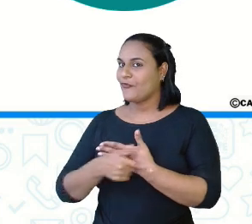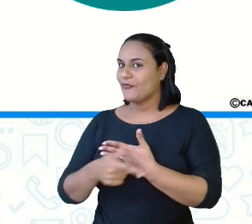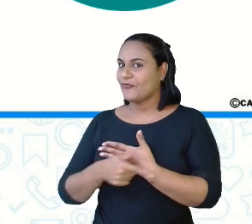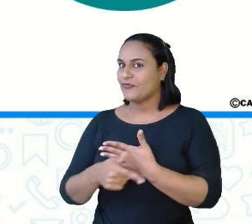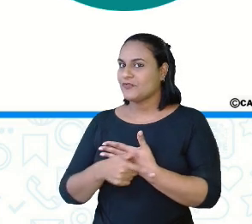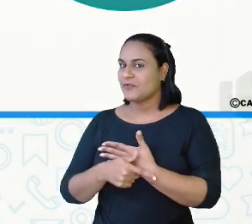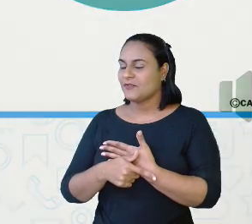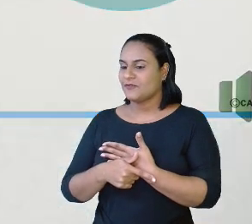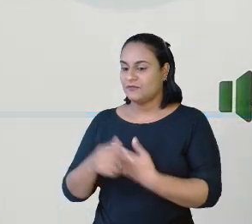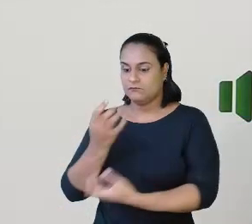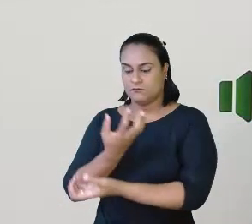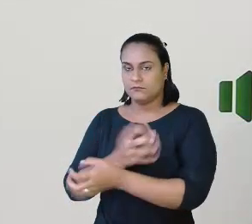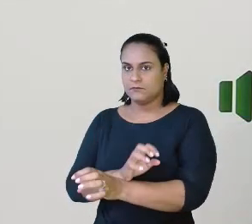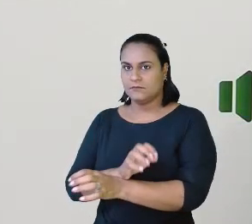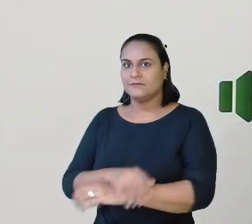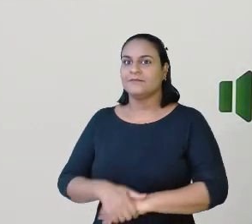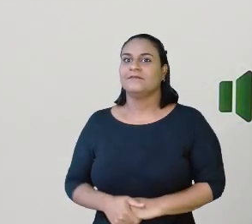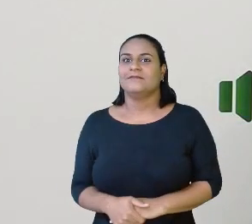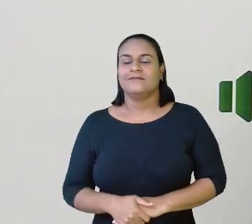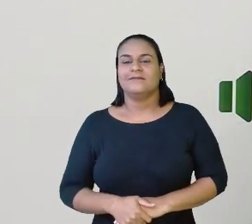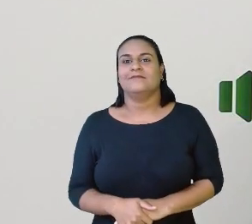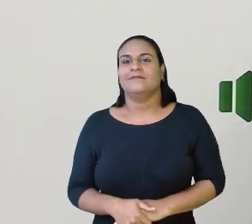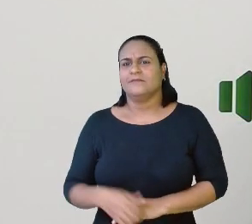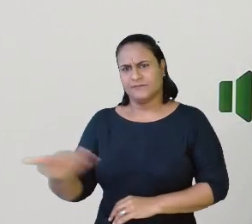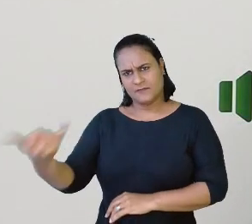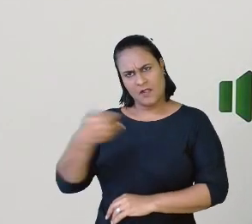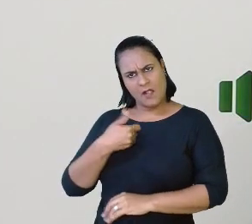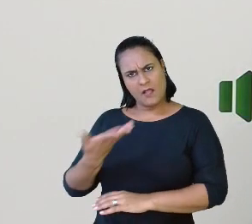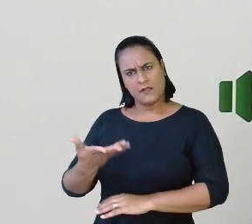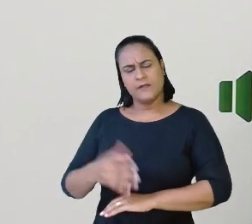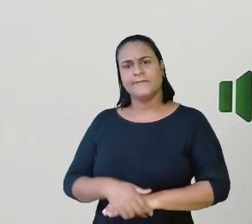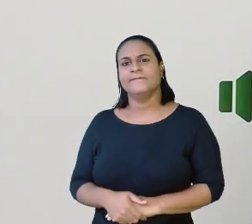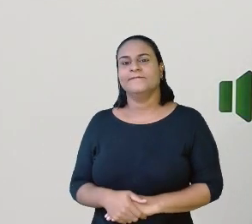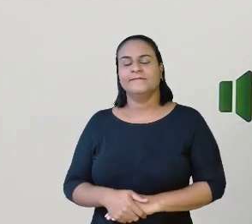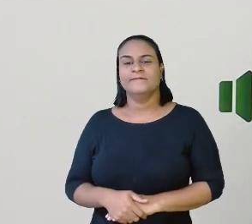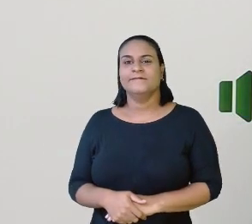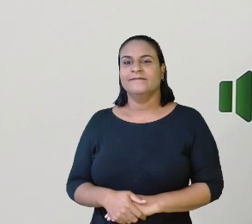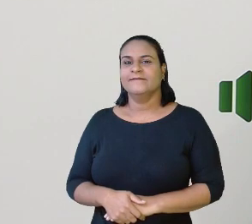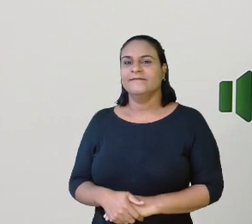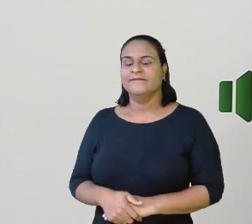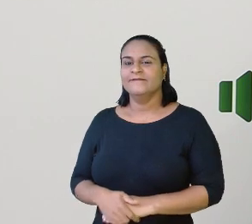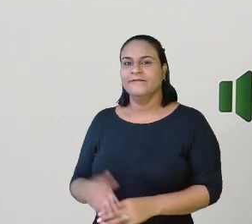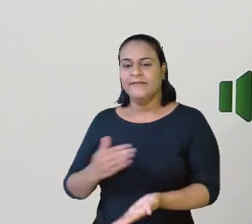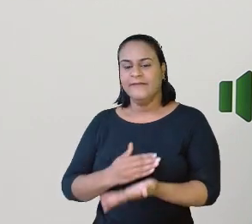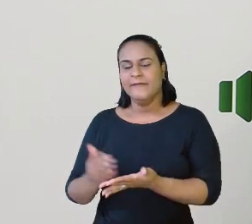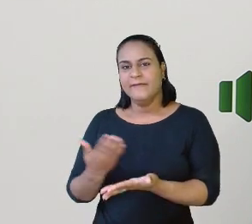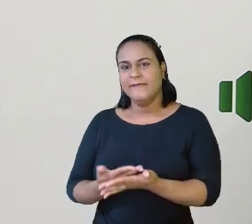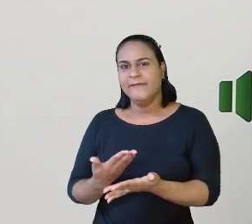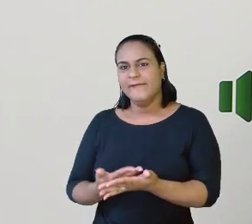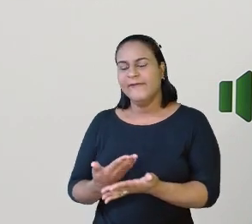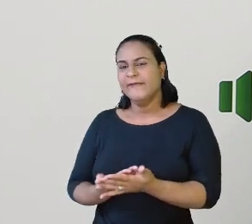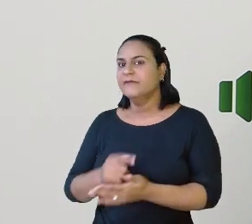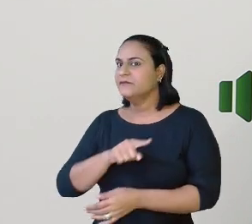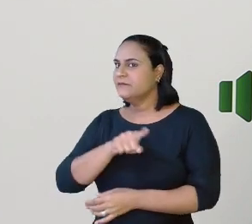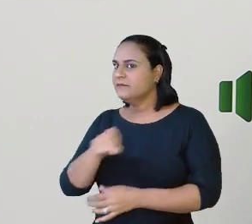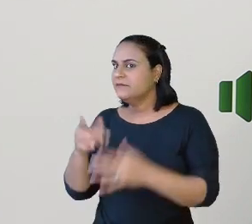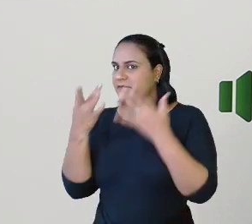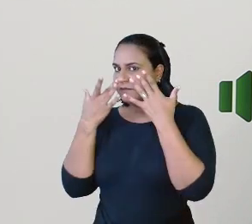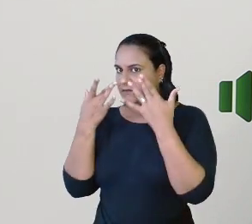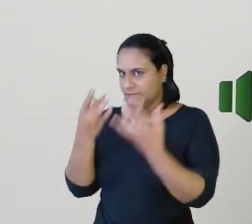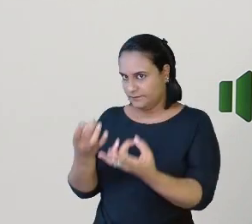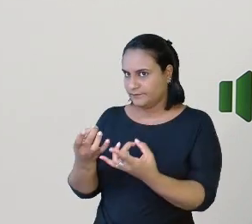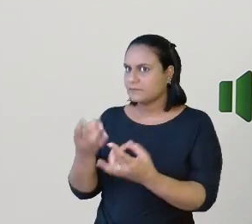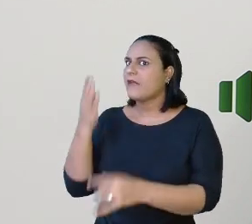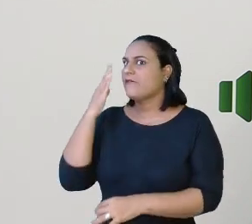ossos no nosso organismo? Diz para mim aí, quais? A gente viu no comecinho. Quem estava prestando atenção